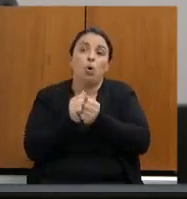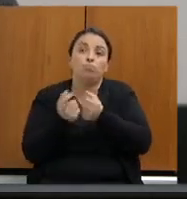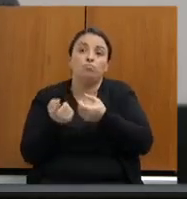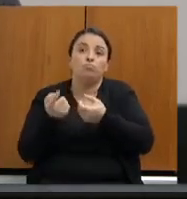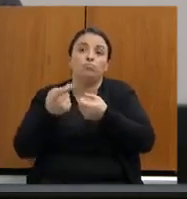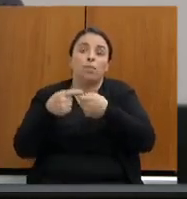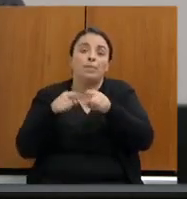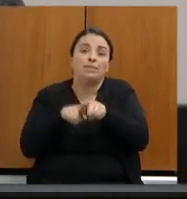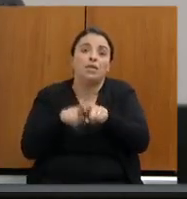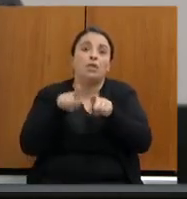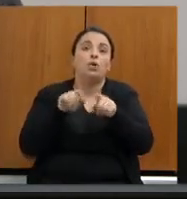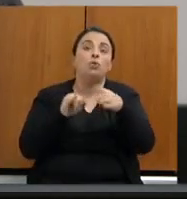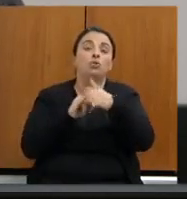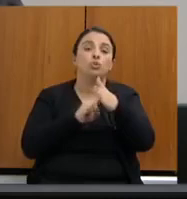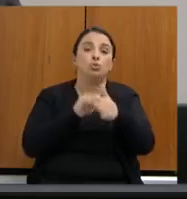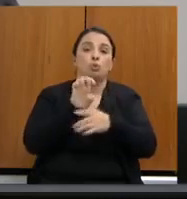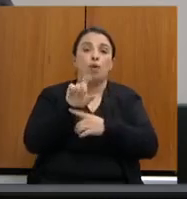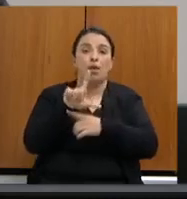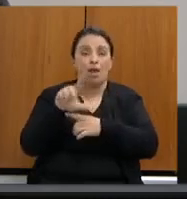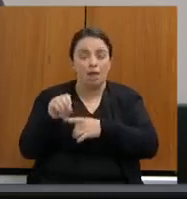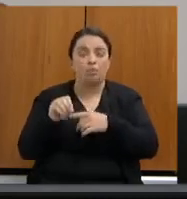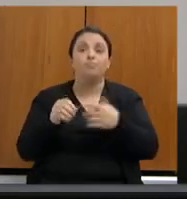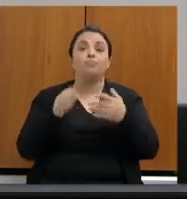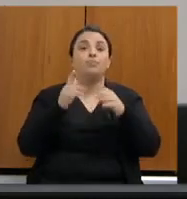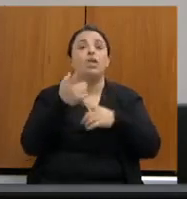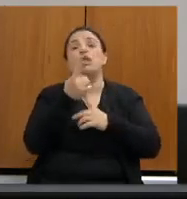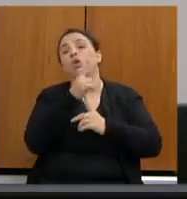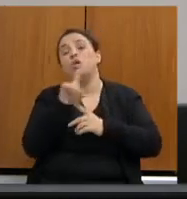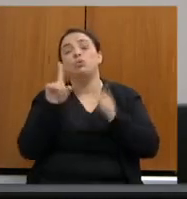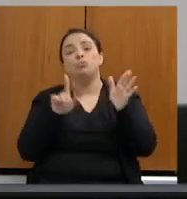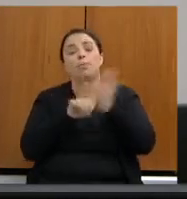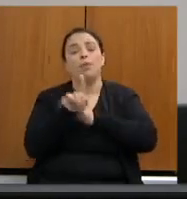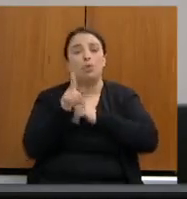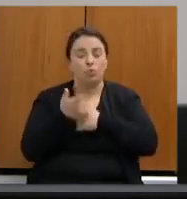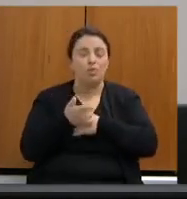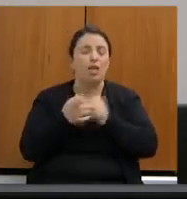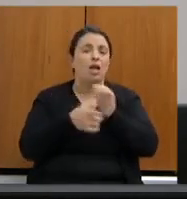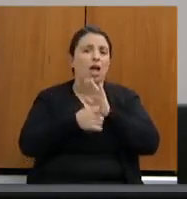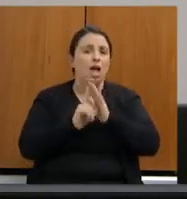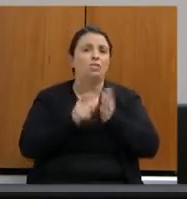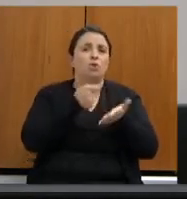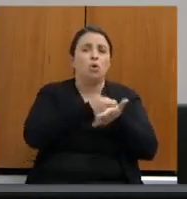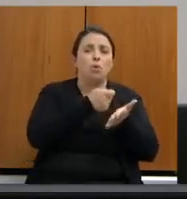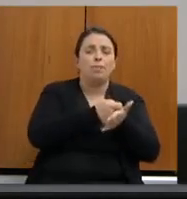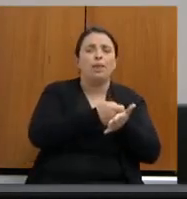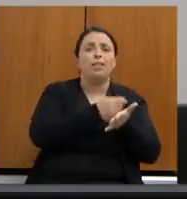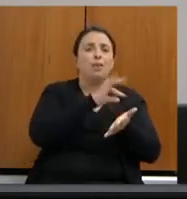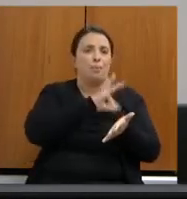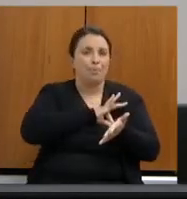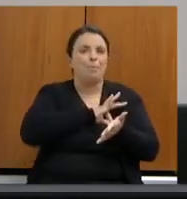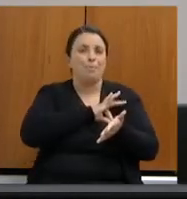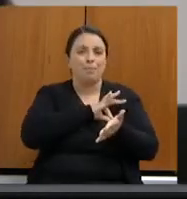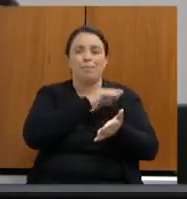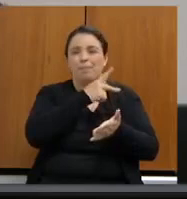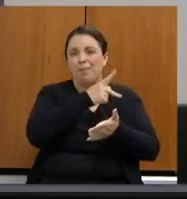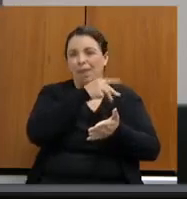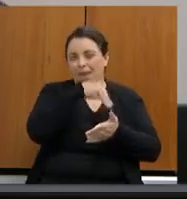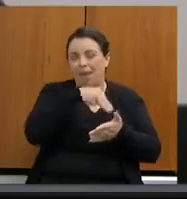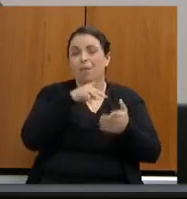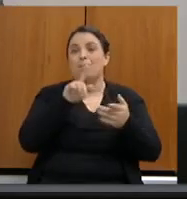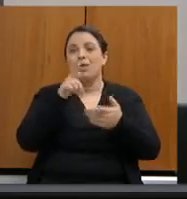e por fim da mesma forma que assim cobrei uma posição do comandante da PM do chá do possível e do bombeiro